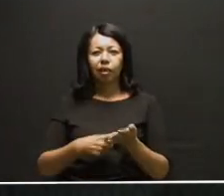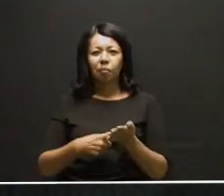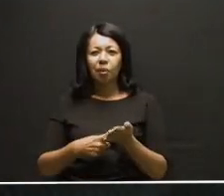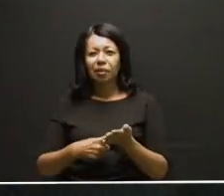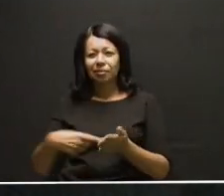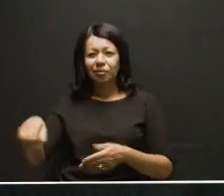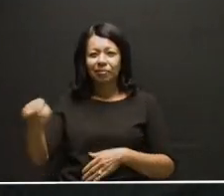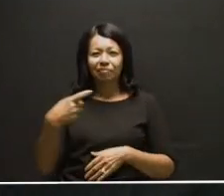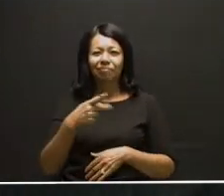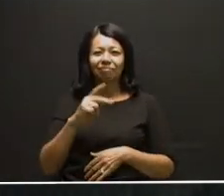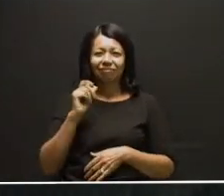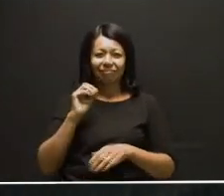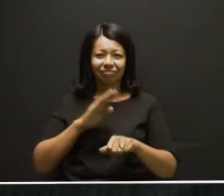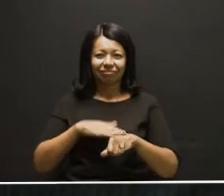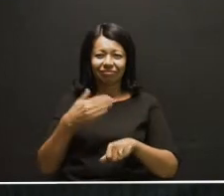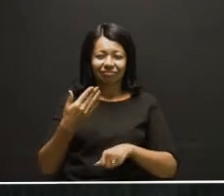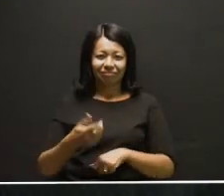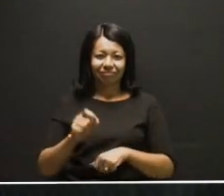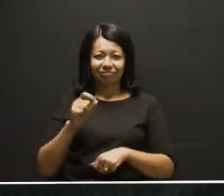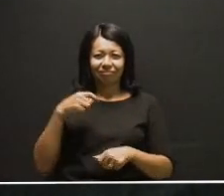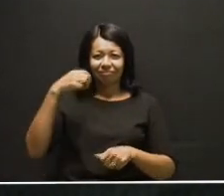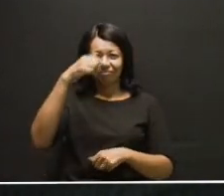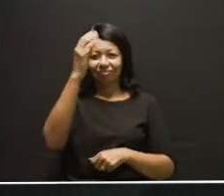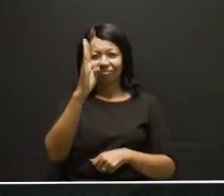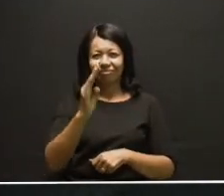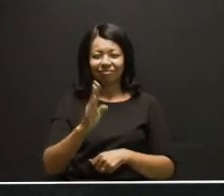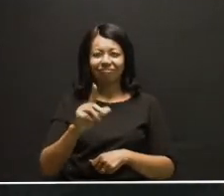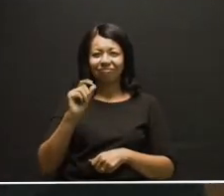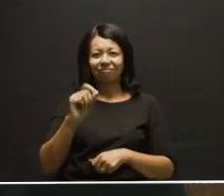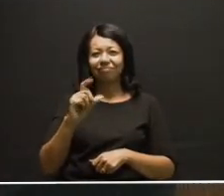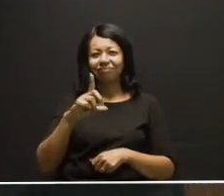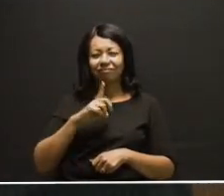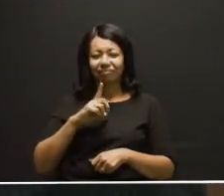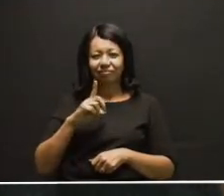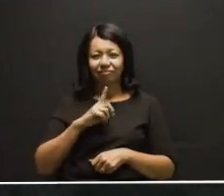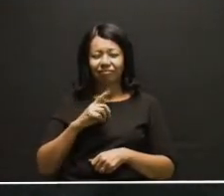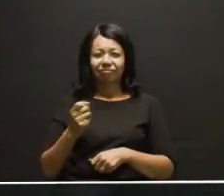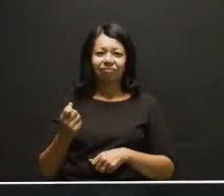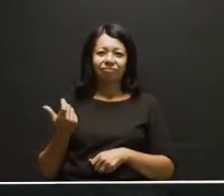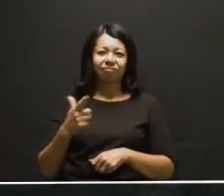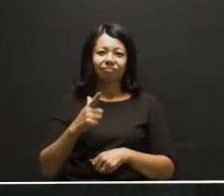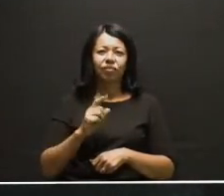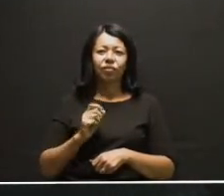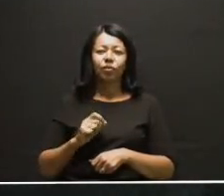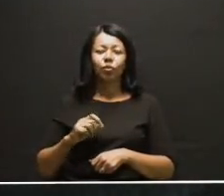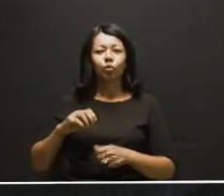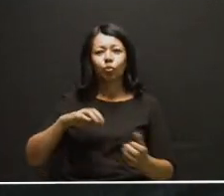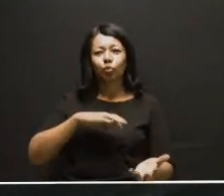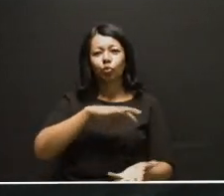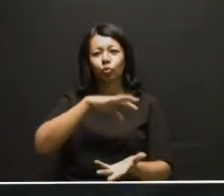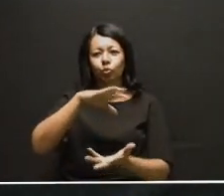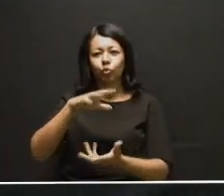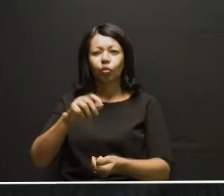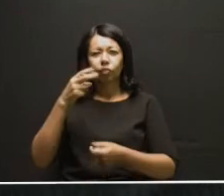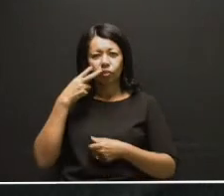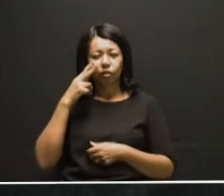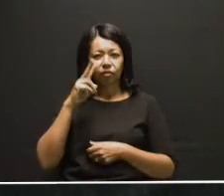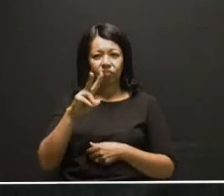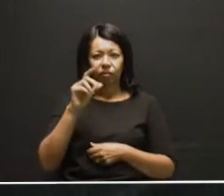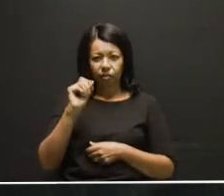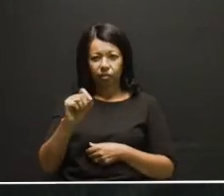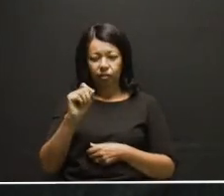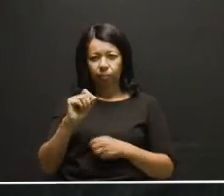dia a dia e tem mais o brasil que tem dimensões continentais é você ver que